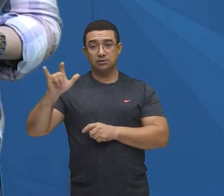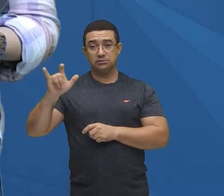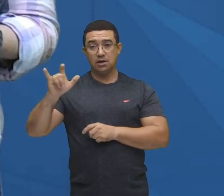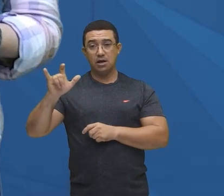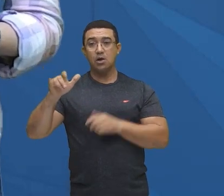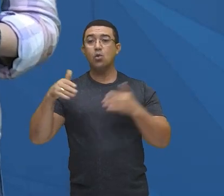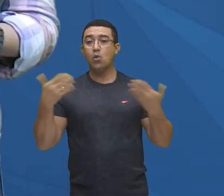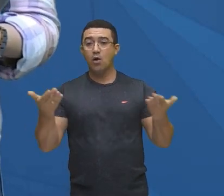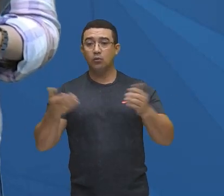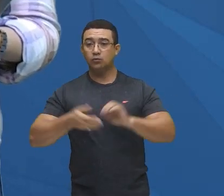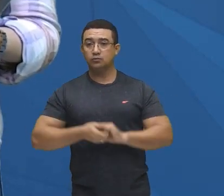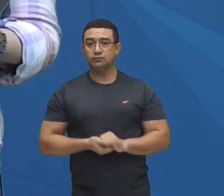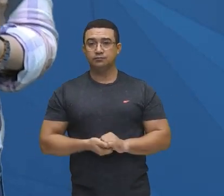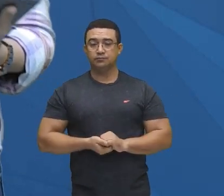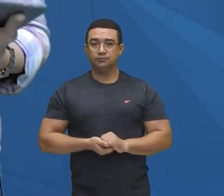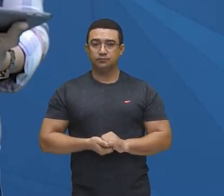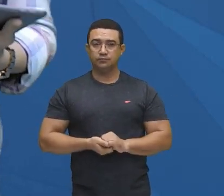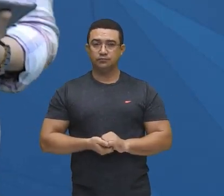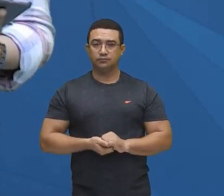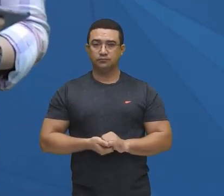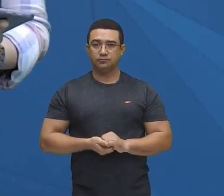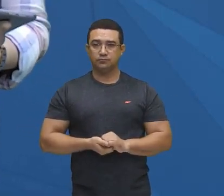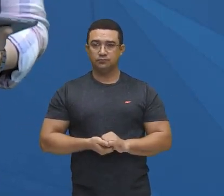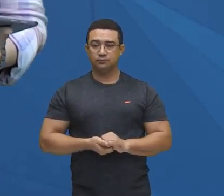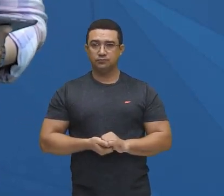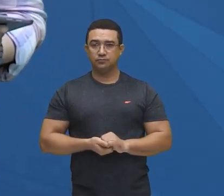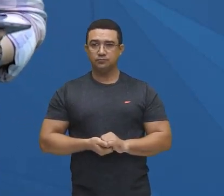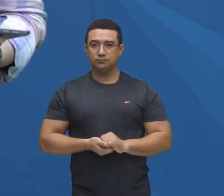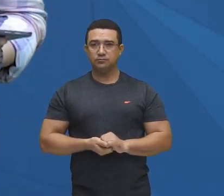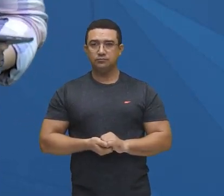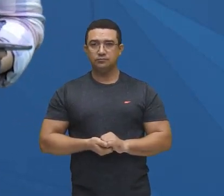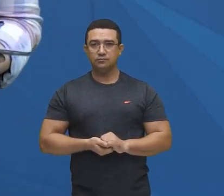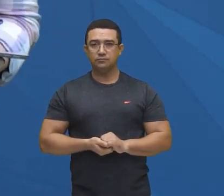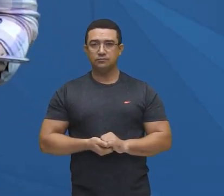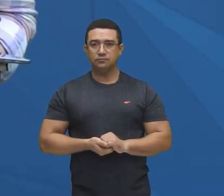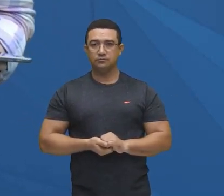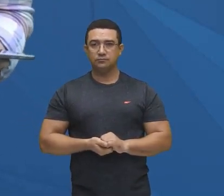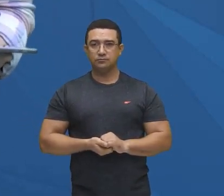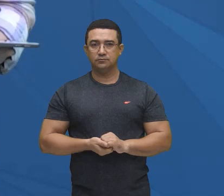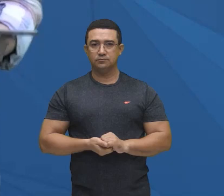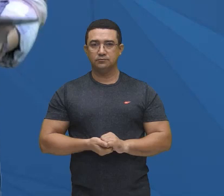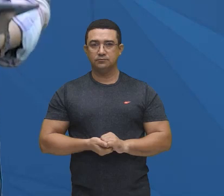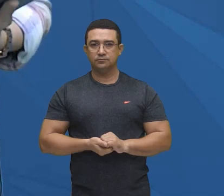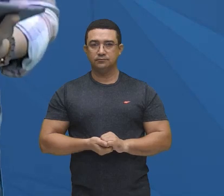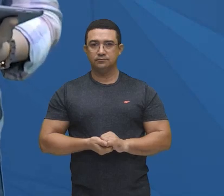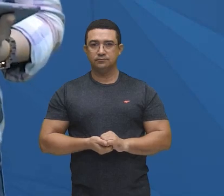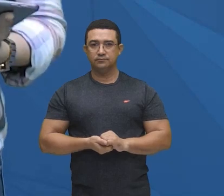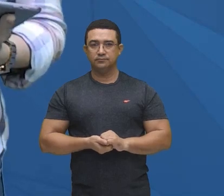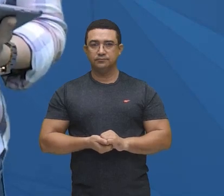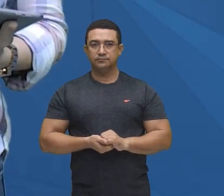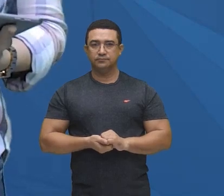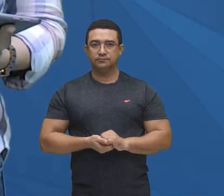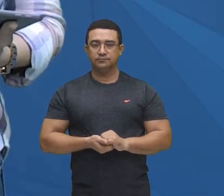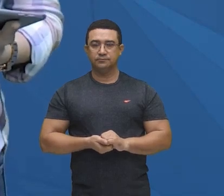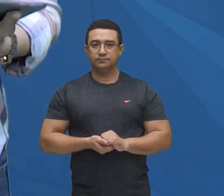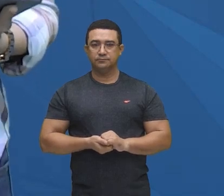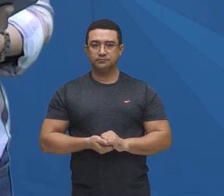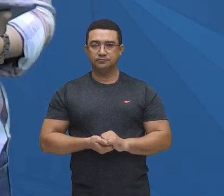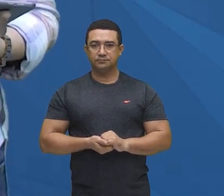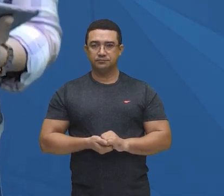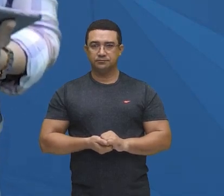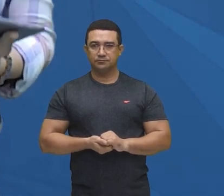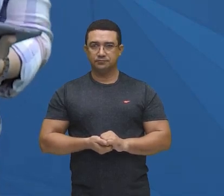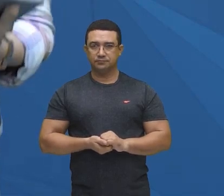gente tem ali qual dessas três empresas é dona do Instagram. O Instagram é uma rede social onde a gente compartilha